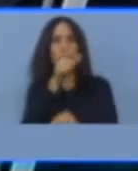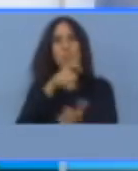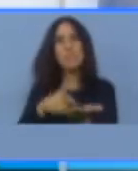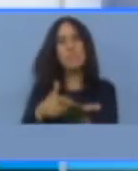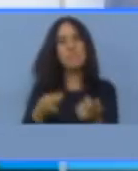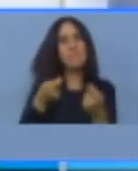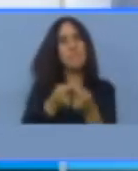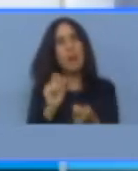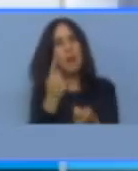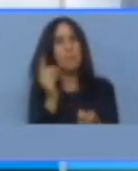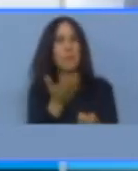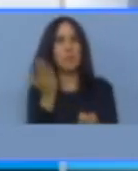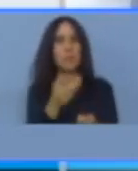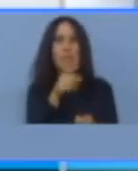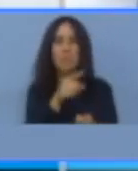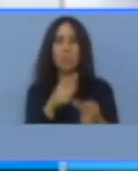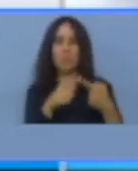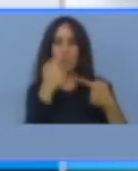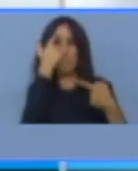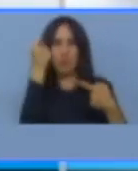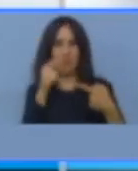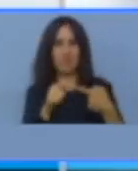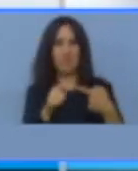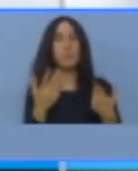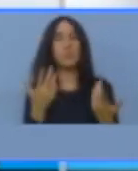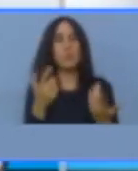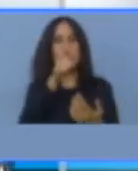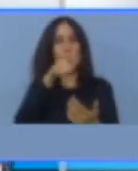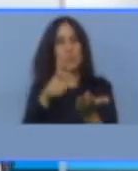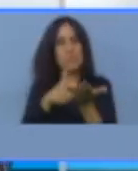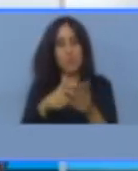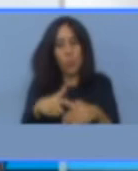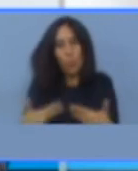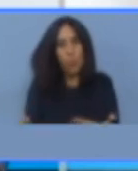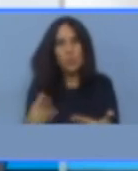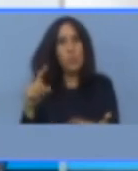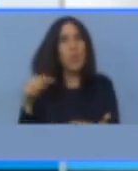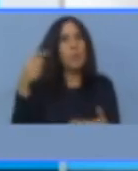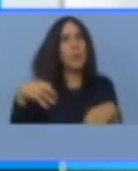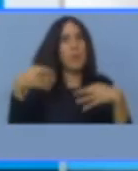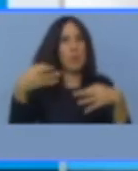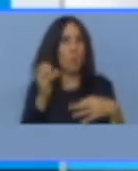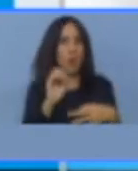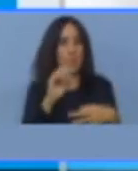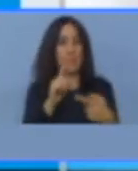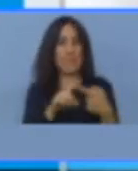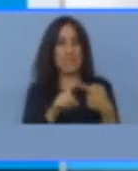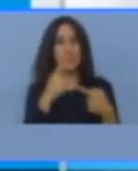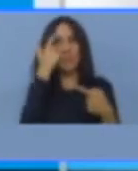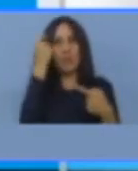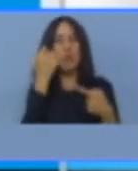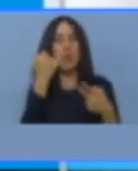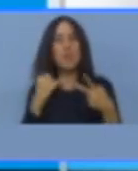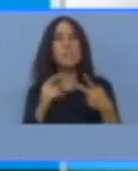podia ser mais rápida e mais agilizada. Essa era uma questão, não é? Porque as pessoas têm as necessidades hoje, não têm para amanhã. Essa era uma questão. Outra questão